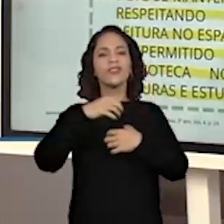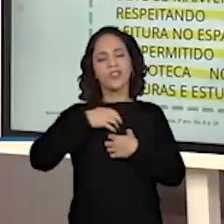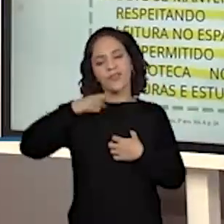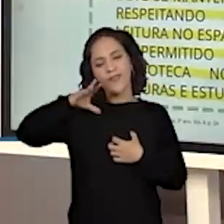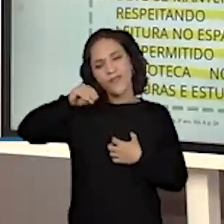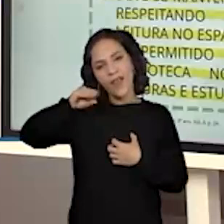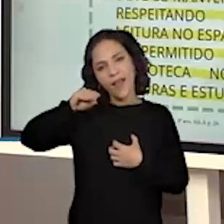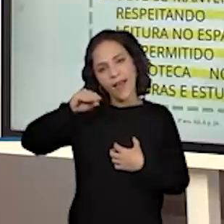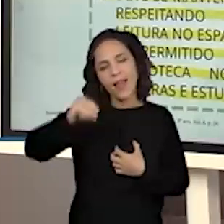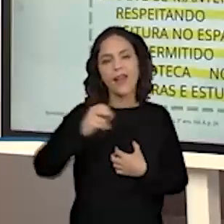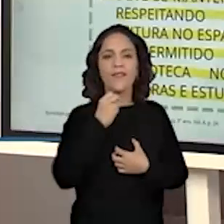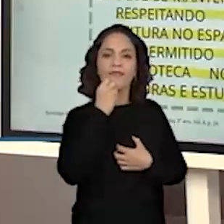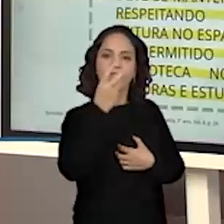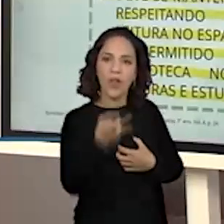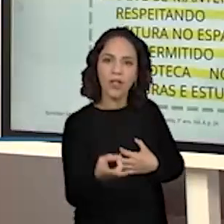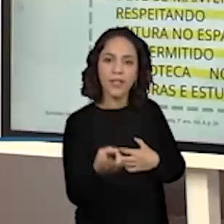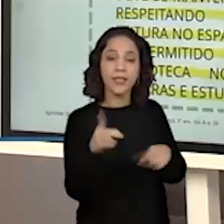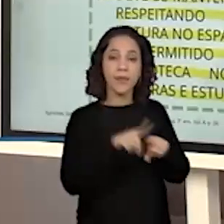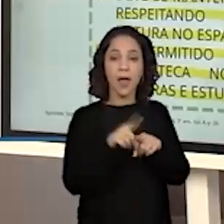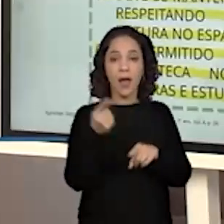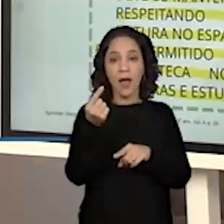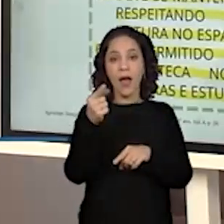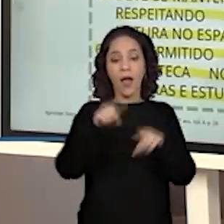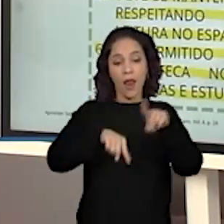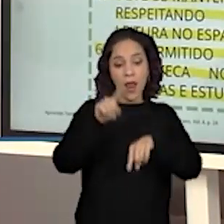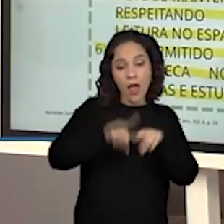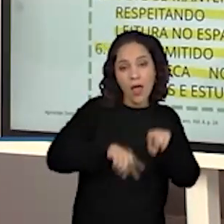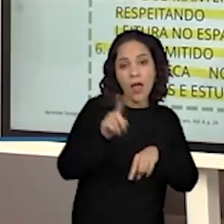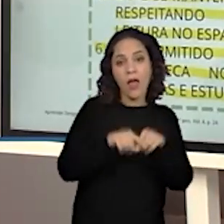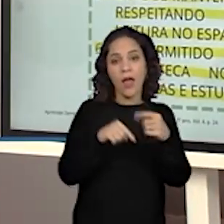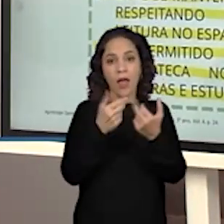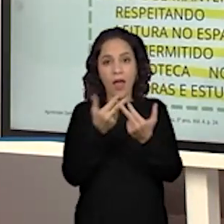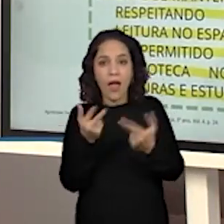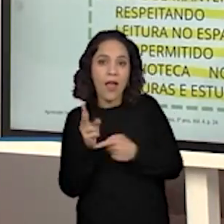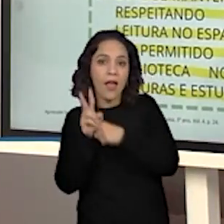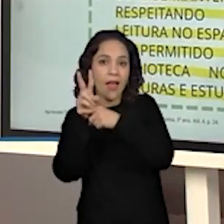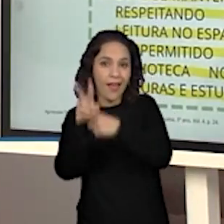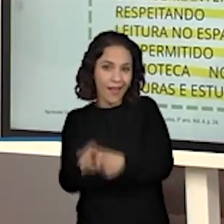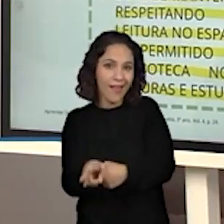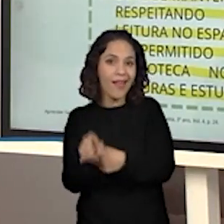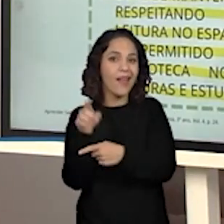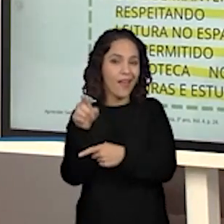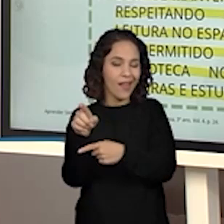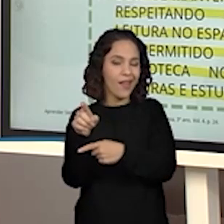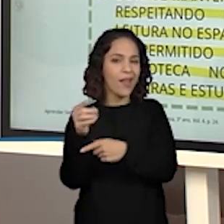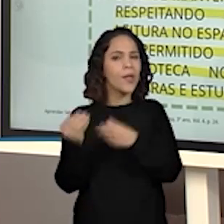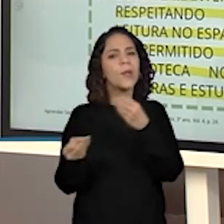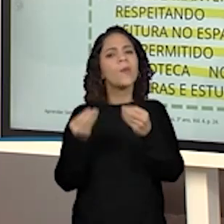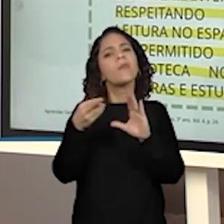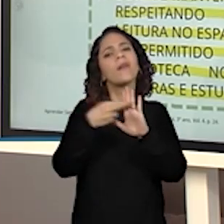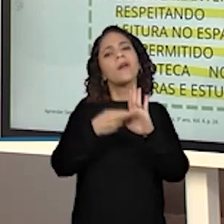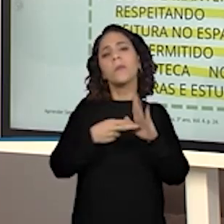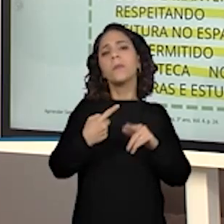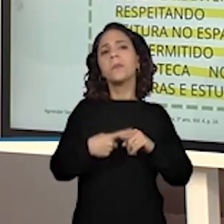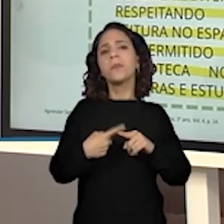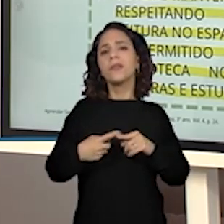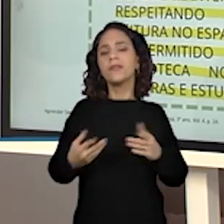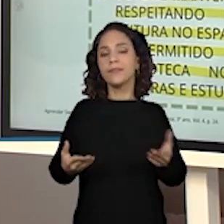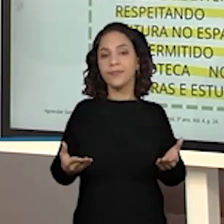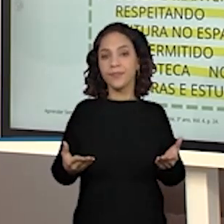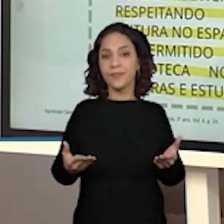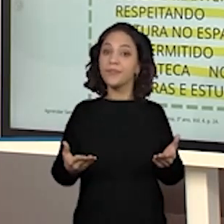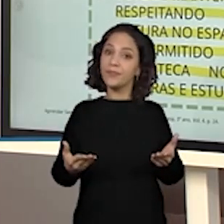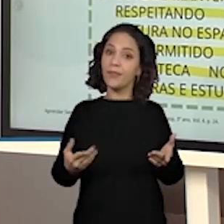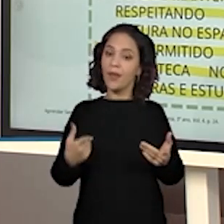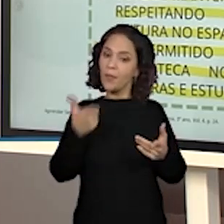voz, sobre os empréstimos dos livros, por que temos essas regras?